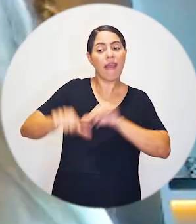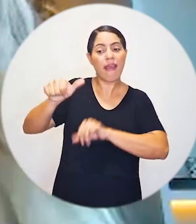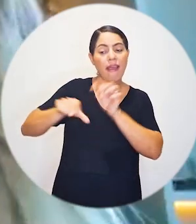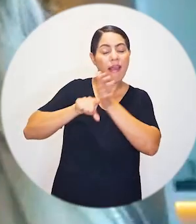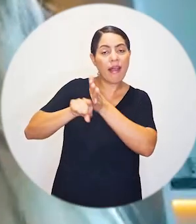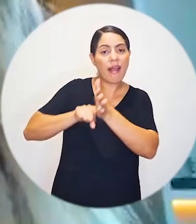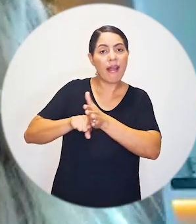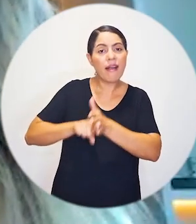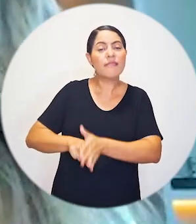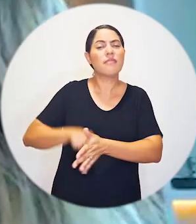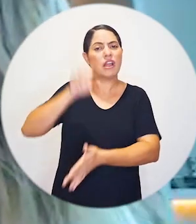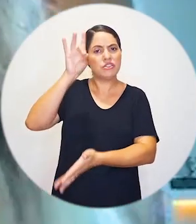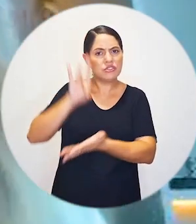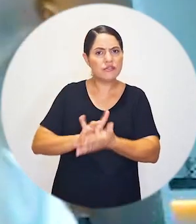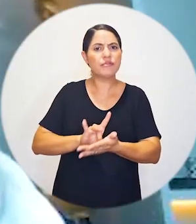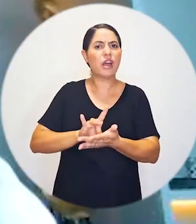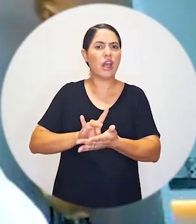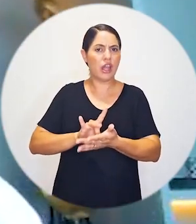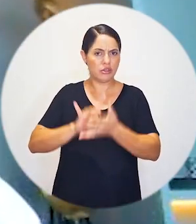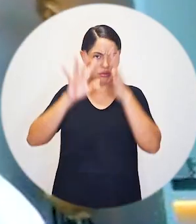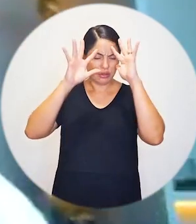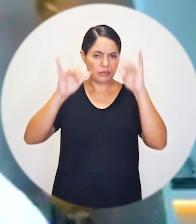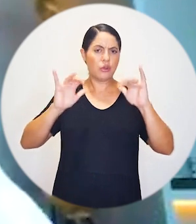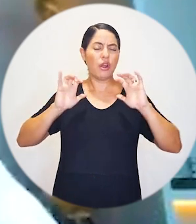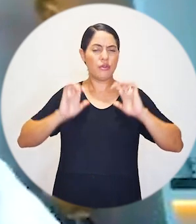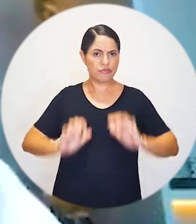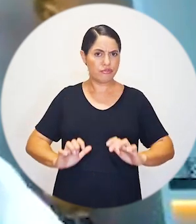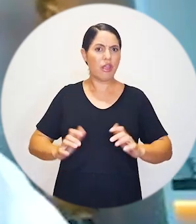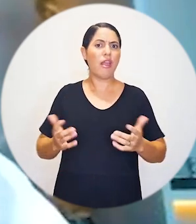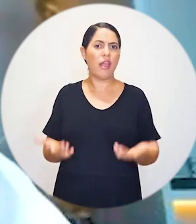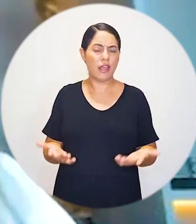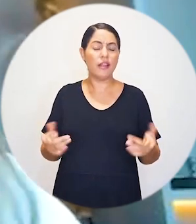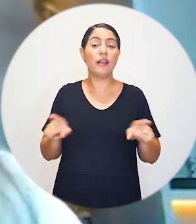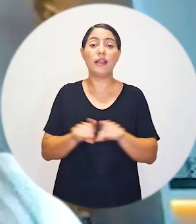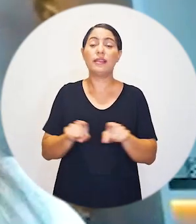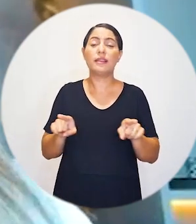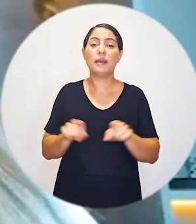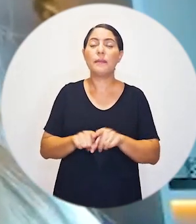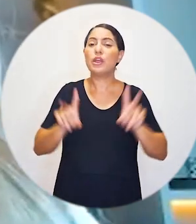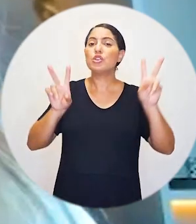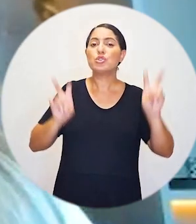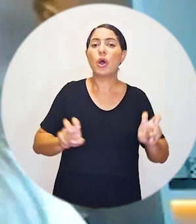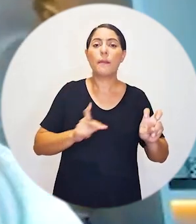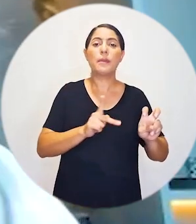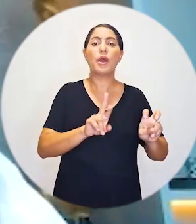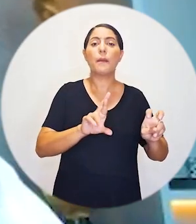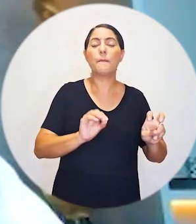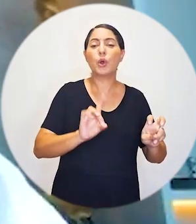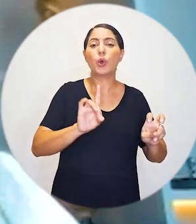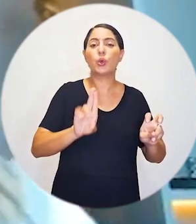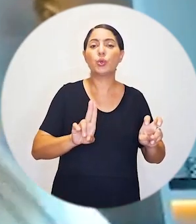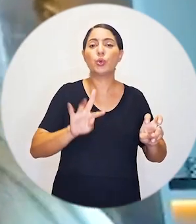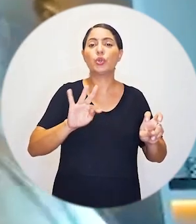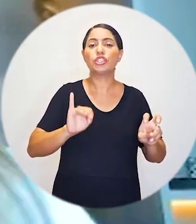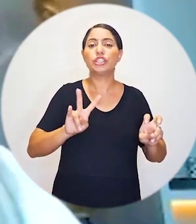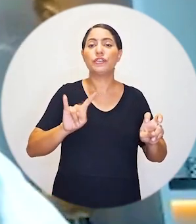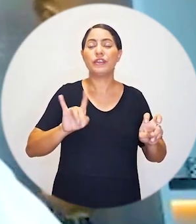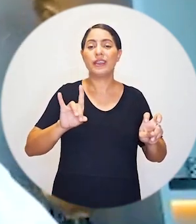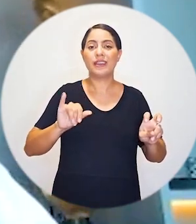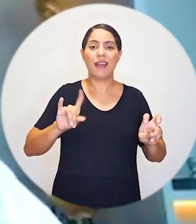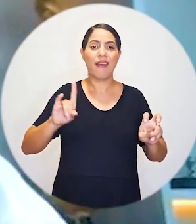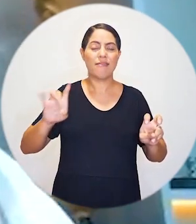dos processos de cada tribunal de ética, para aferir também questão de produtividade, as necessidades,